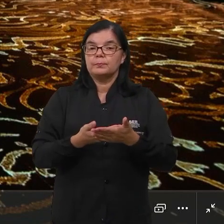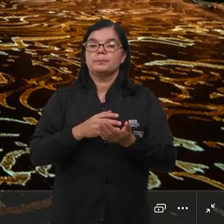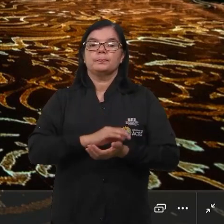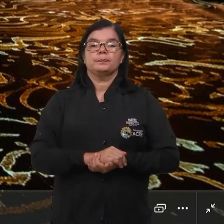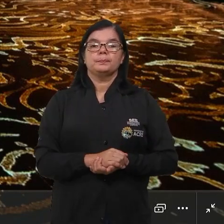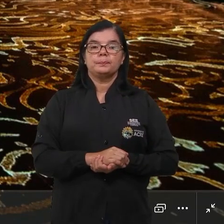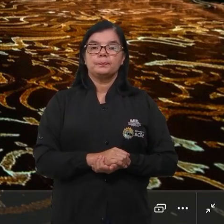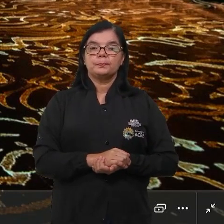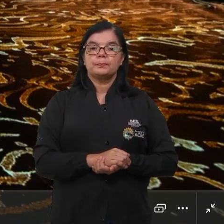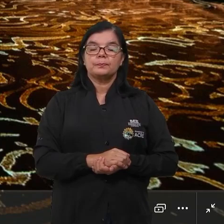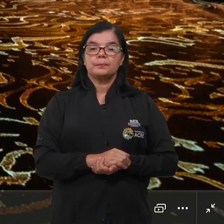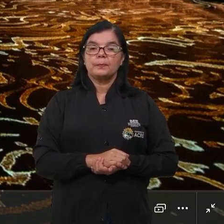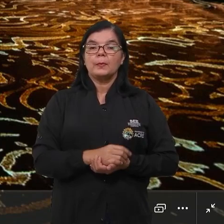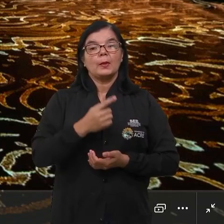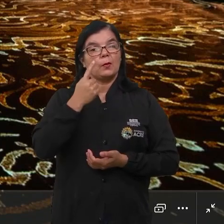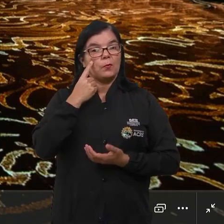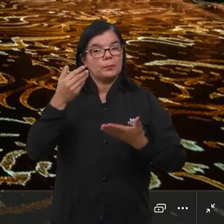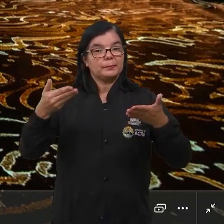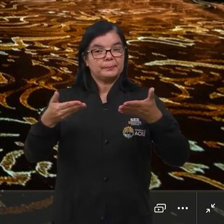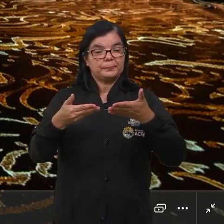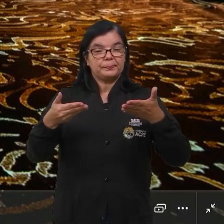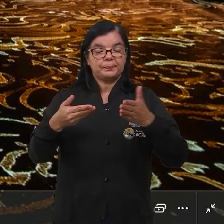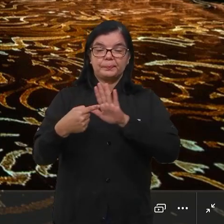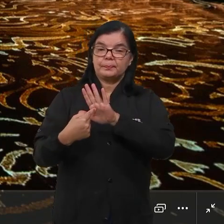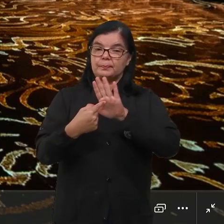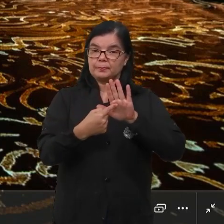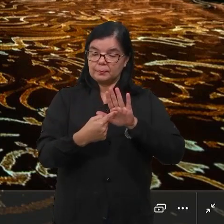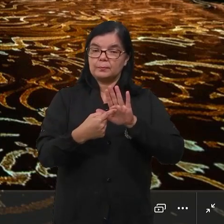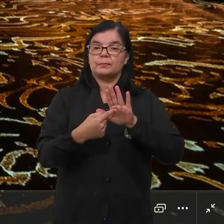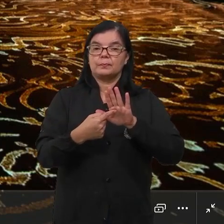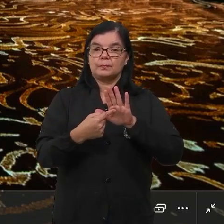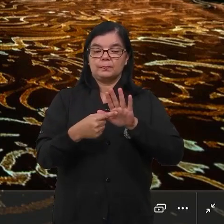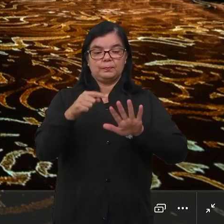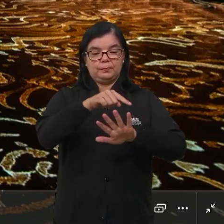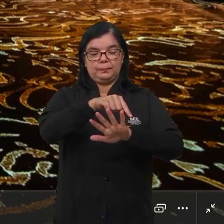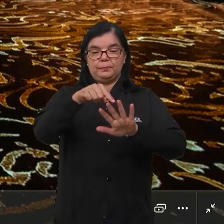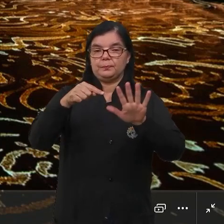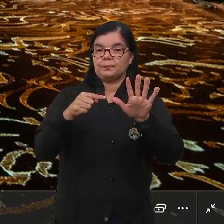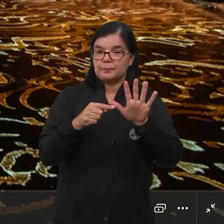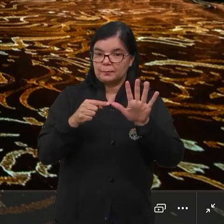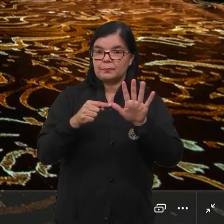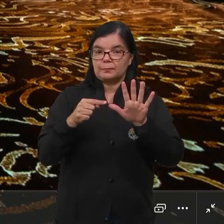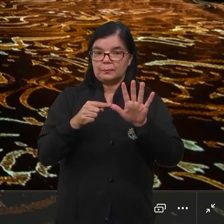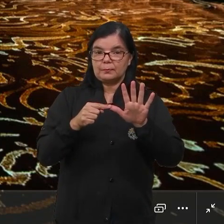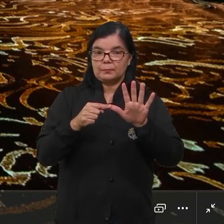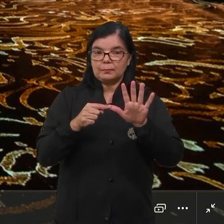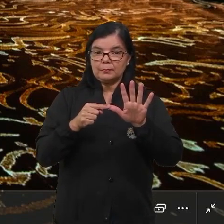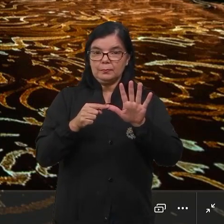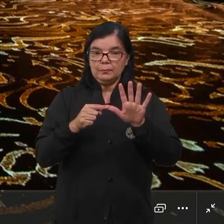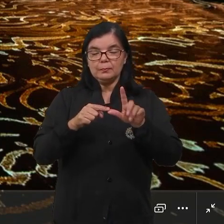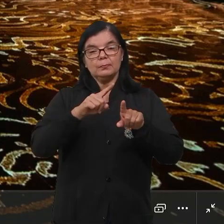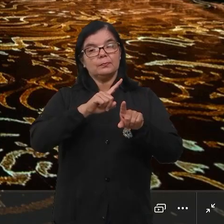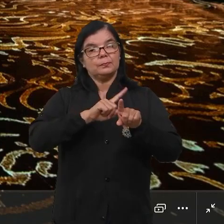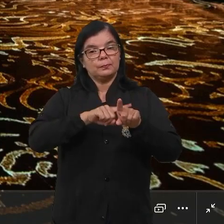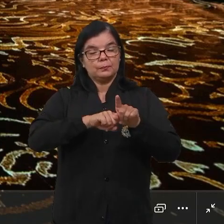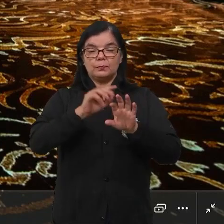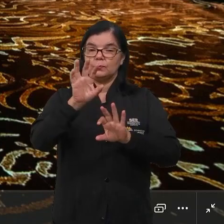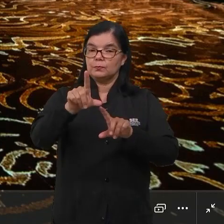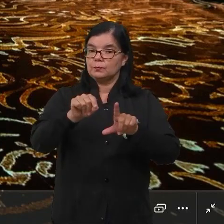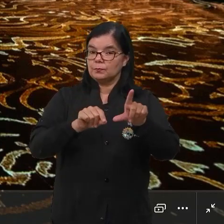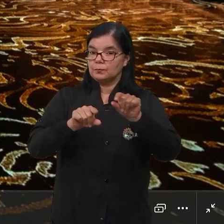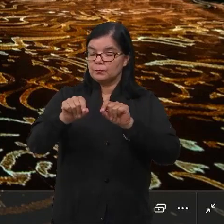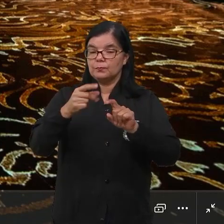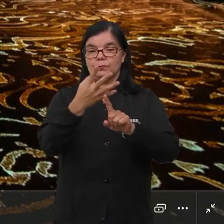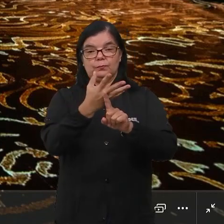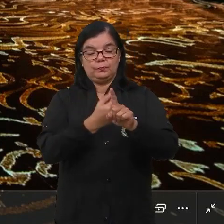obra. Vamos, então, mostrar para vocês aí as 5 etapas. Curadoria e seleção de obras.